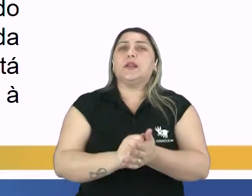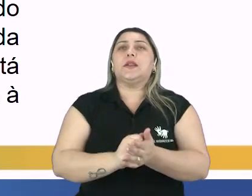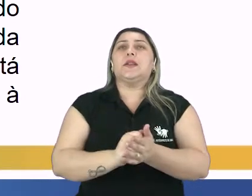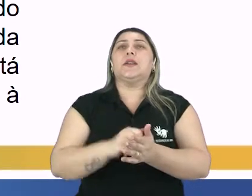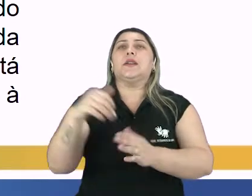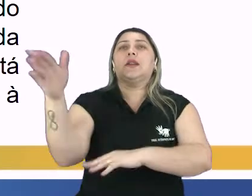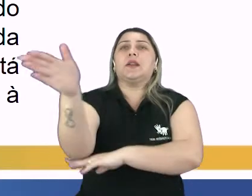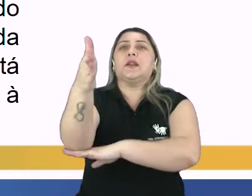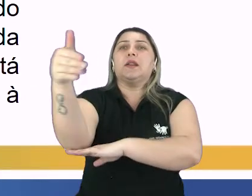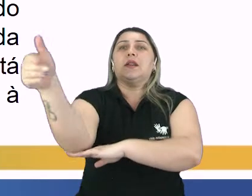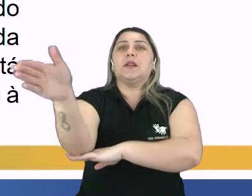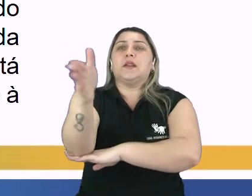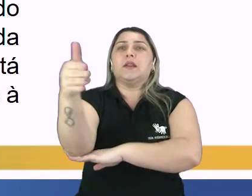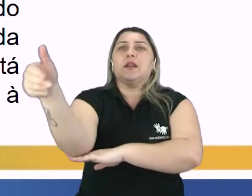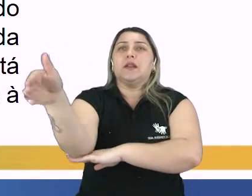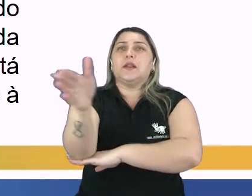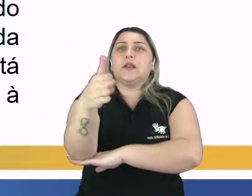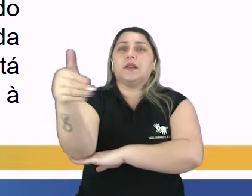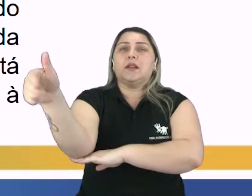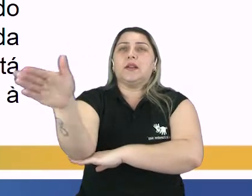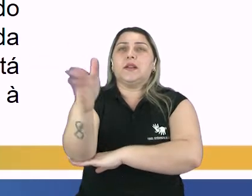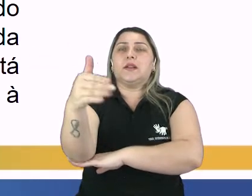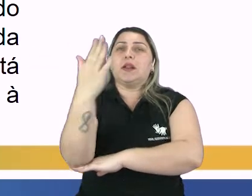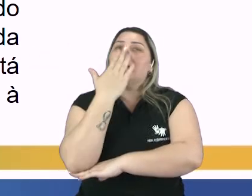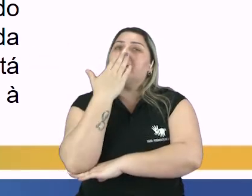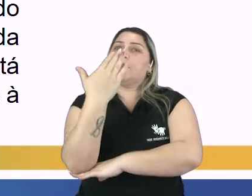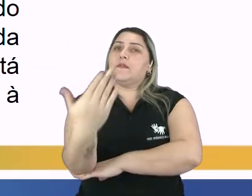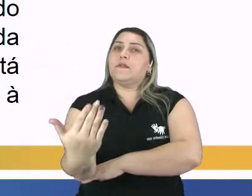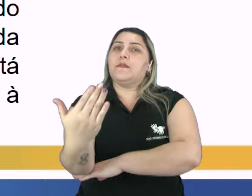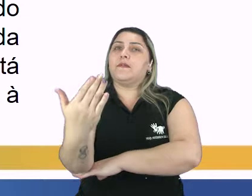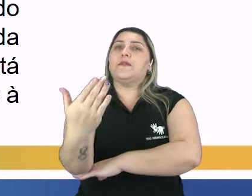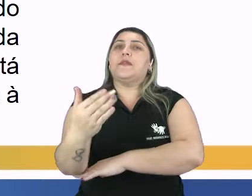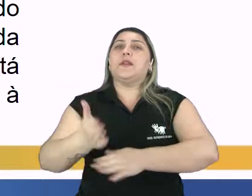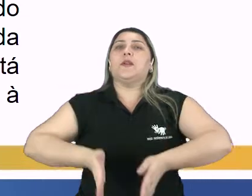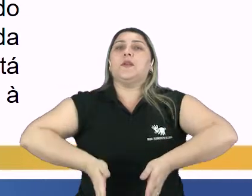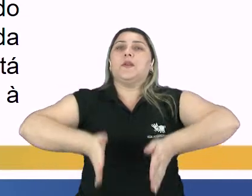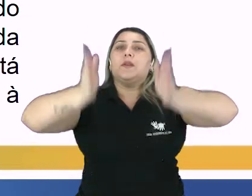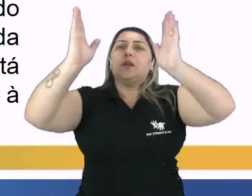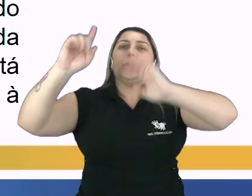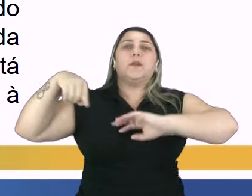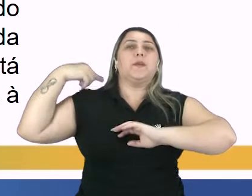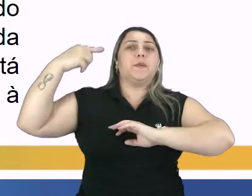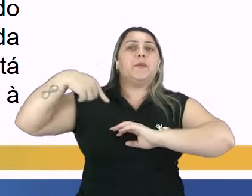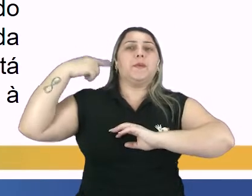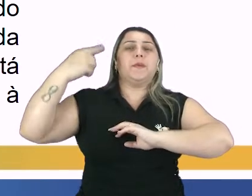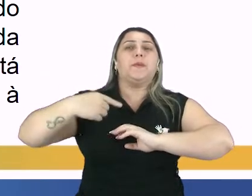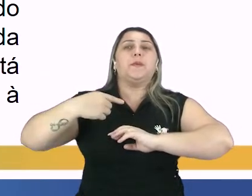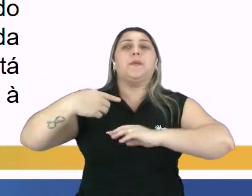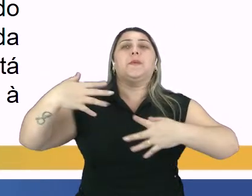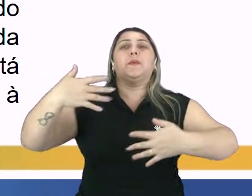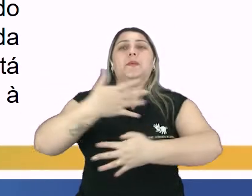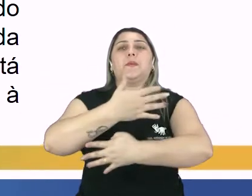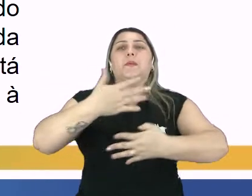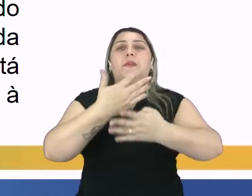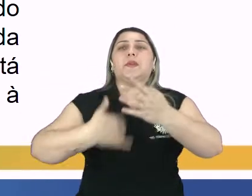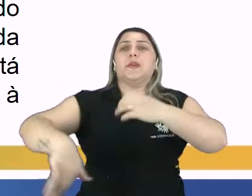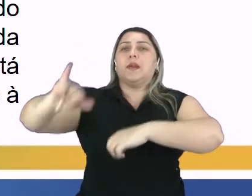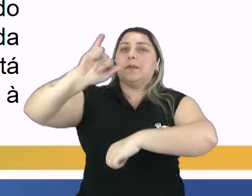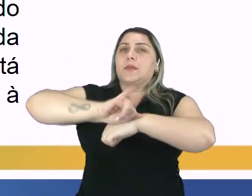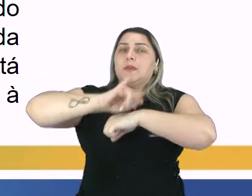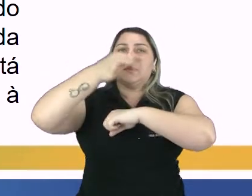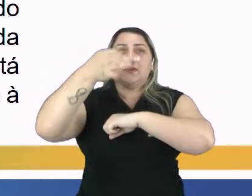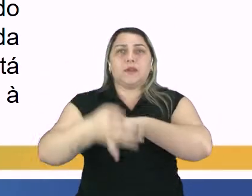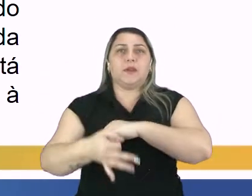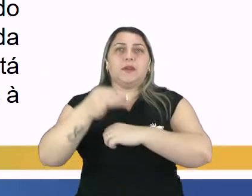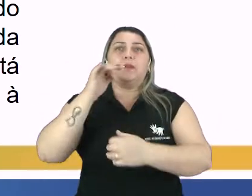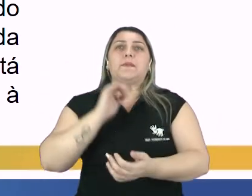do Acre, que acompanha a sua estátua em frente à Assembleia Legislativa de Rio Branco, no centro da capital, certo?